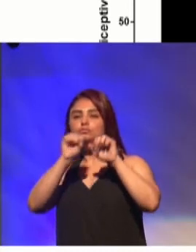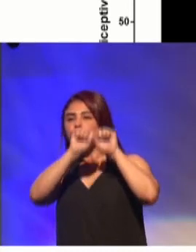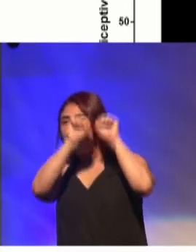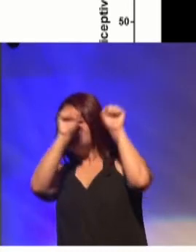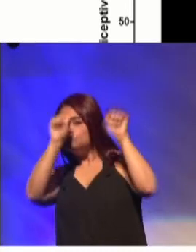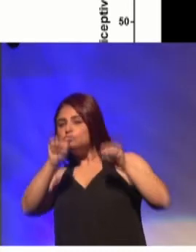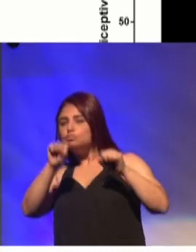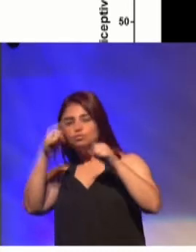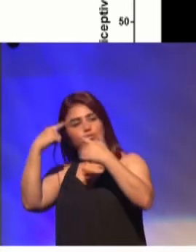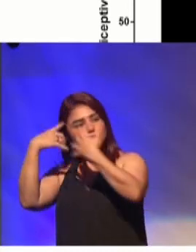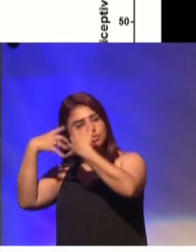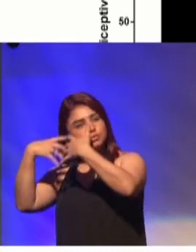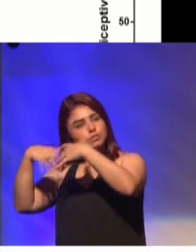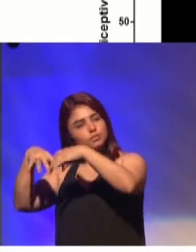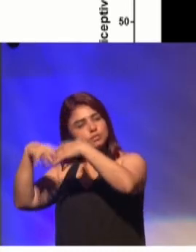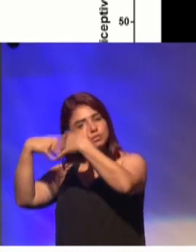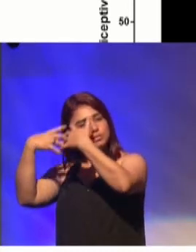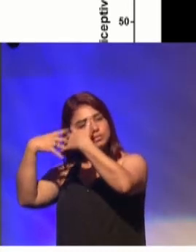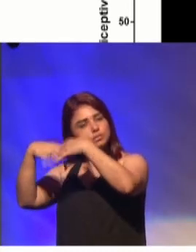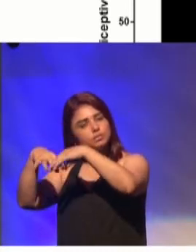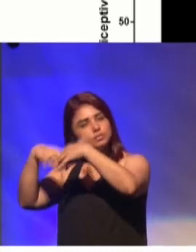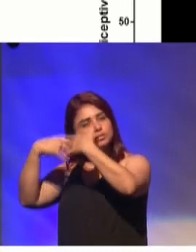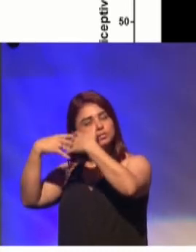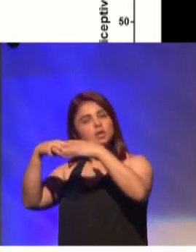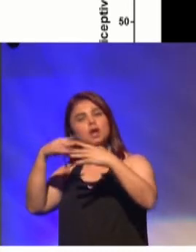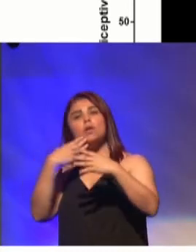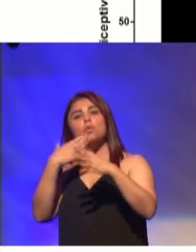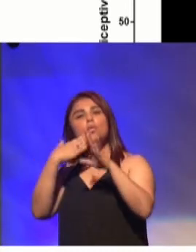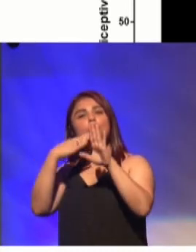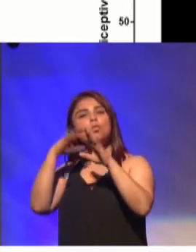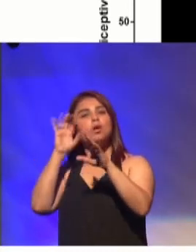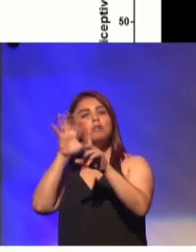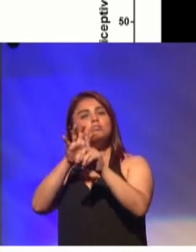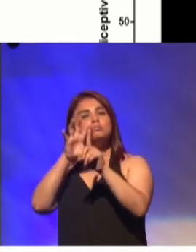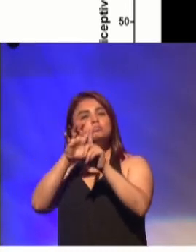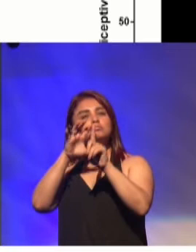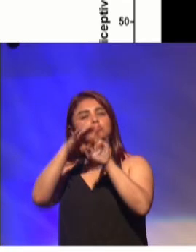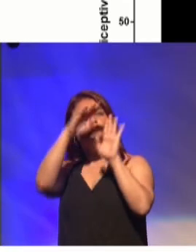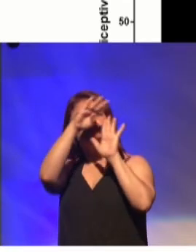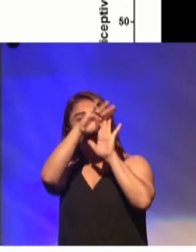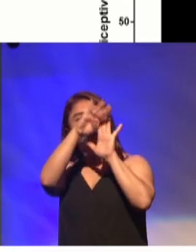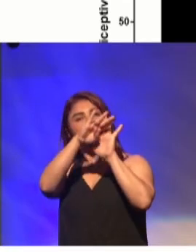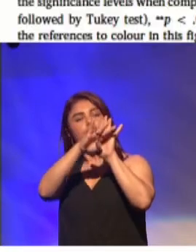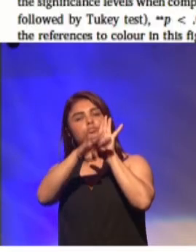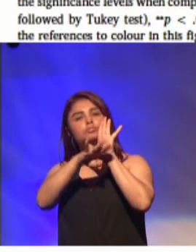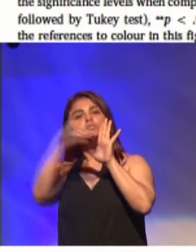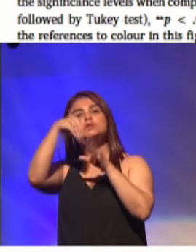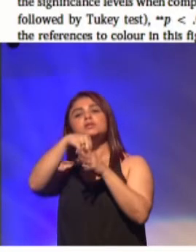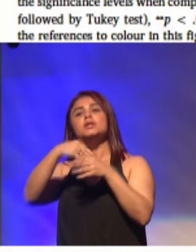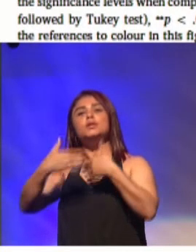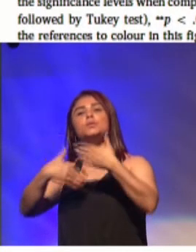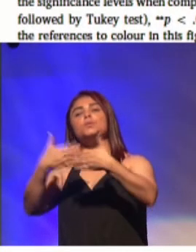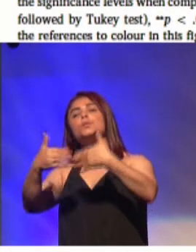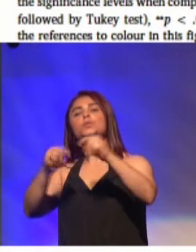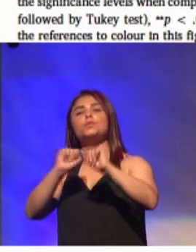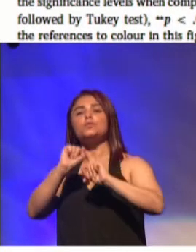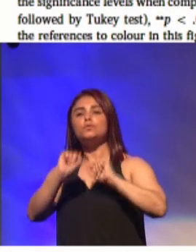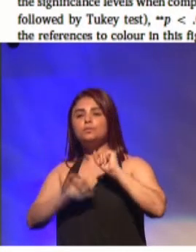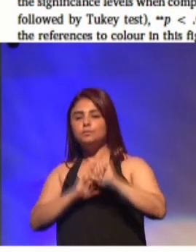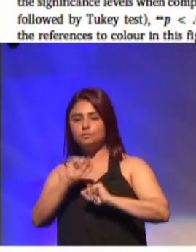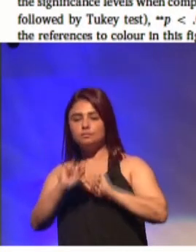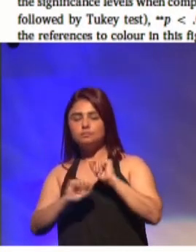estão envolvidos. Vários dos mecanismos centrais estão envolvidos nesse processo. Então vejam